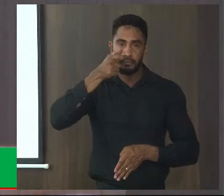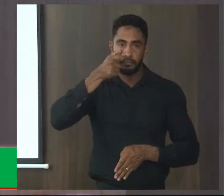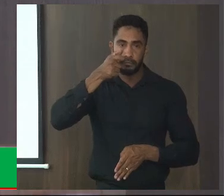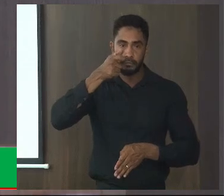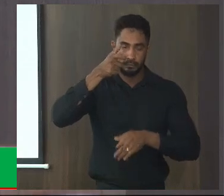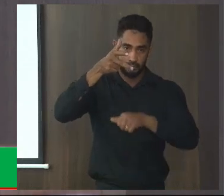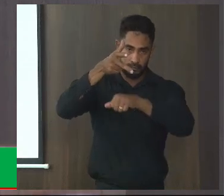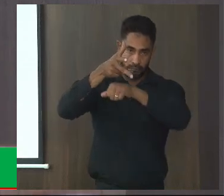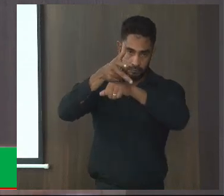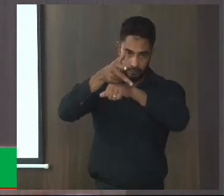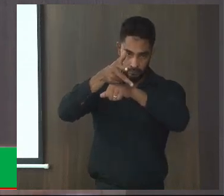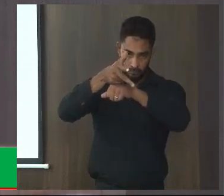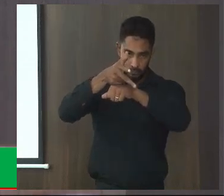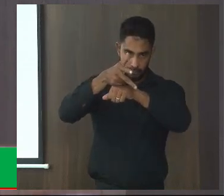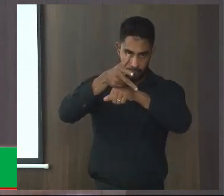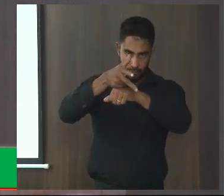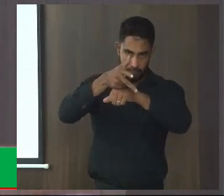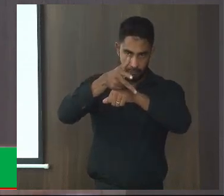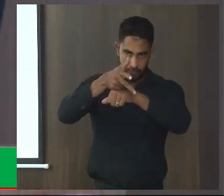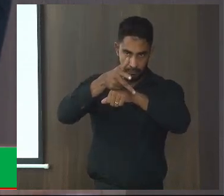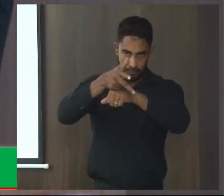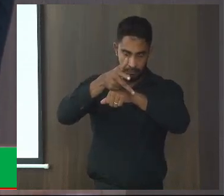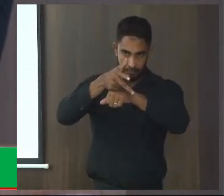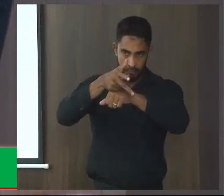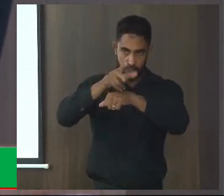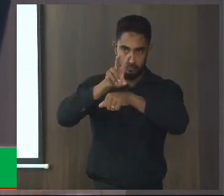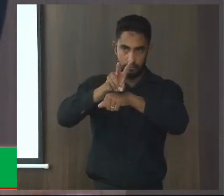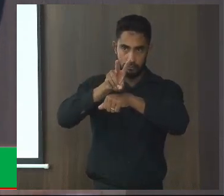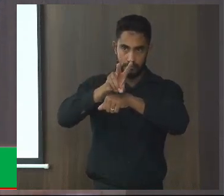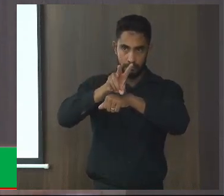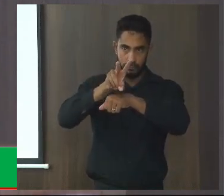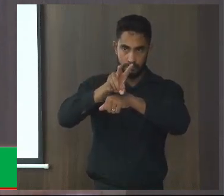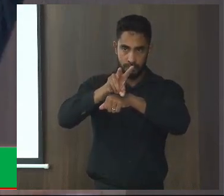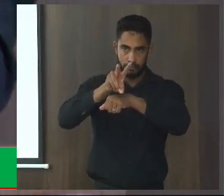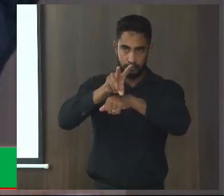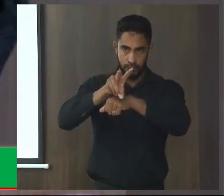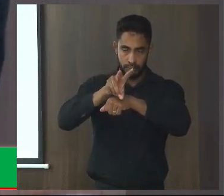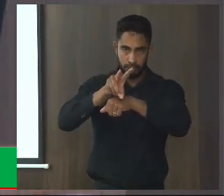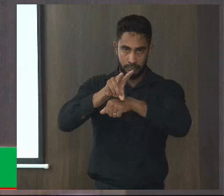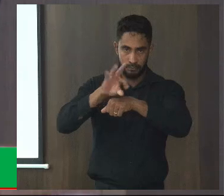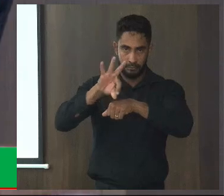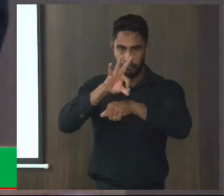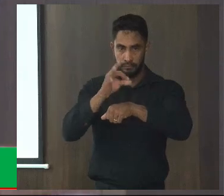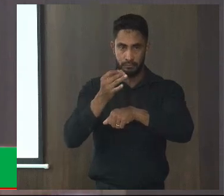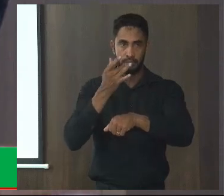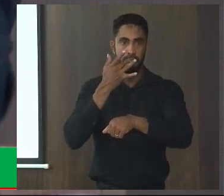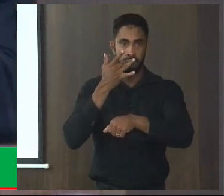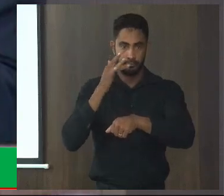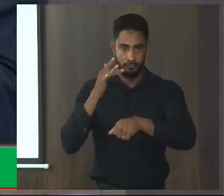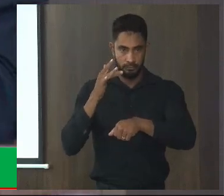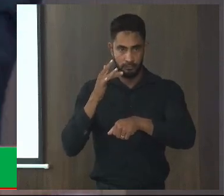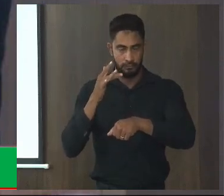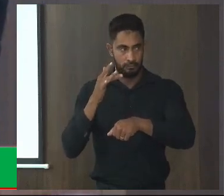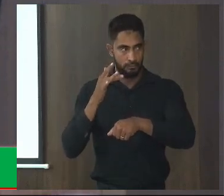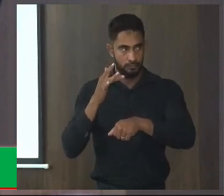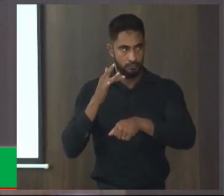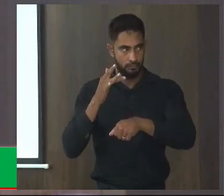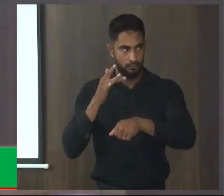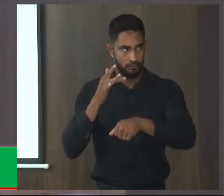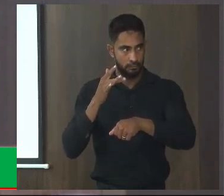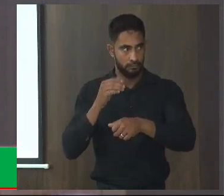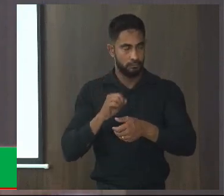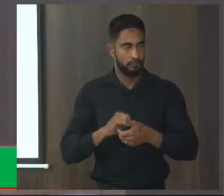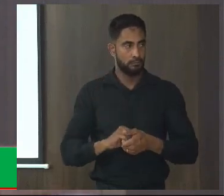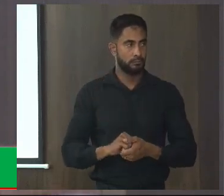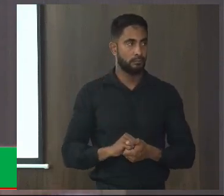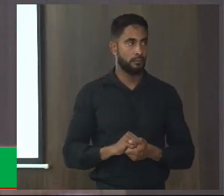por câmeras que estão lá no Canadá, que fiscaliza a chegada do ouro e a saída do ouro. Isso ninguém tem acesso lá, nem mesmo os